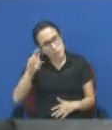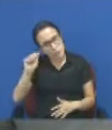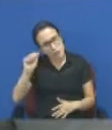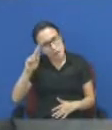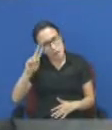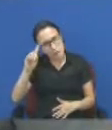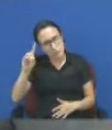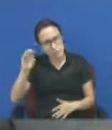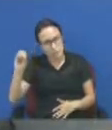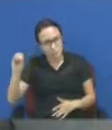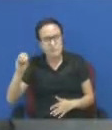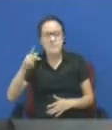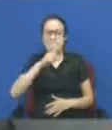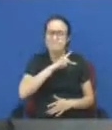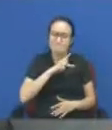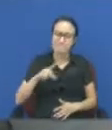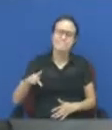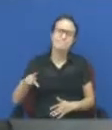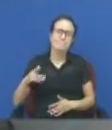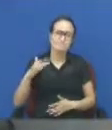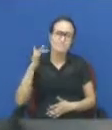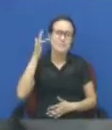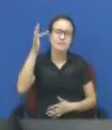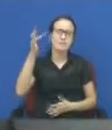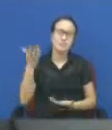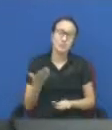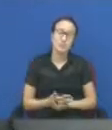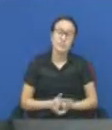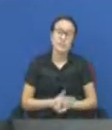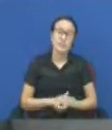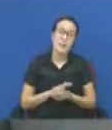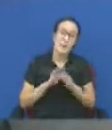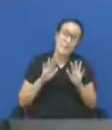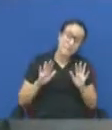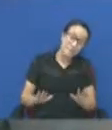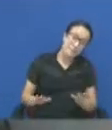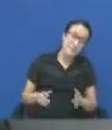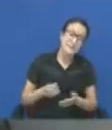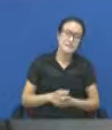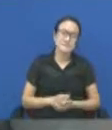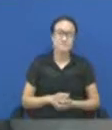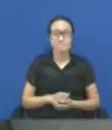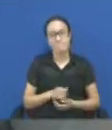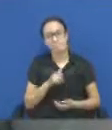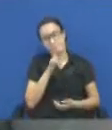do Brasil que traria grandes benefícios à nossa nação.